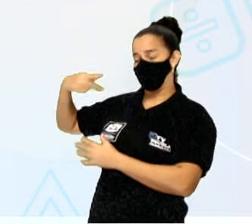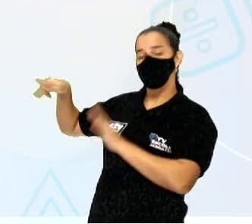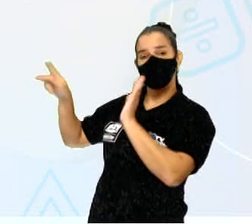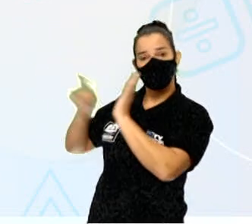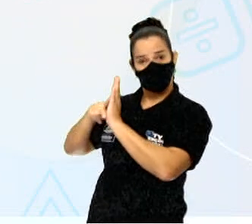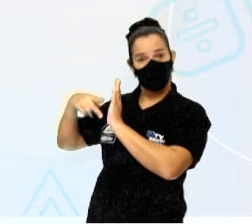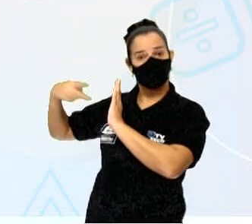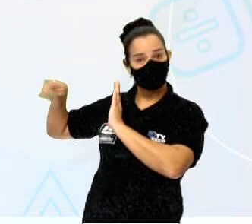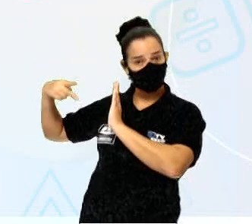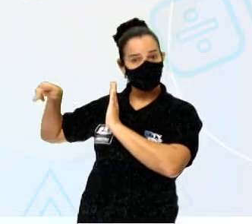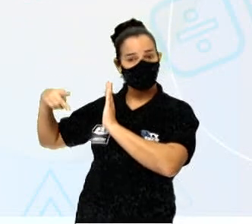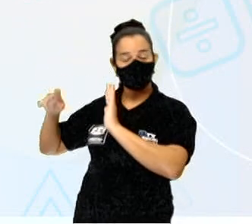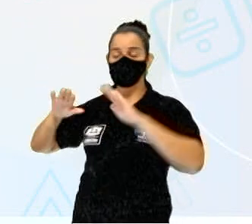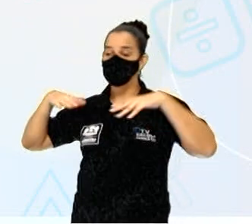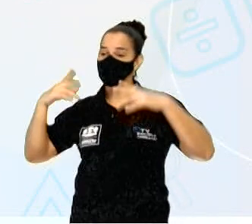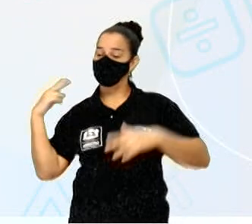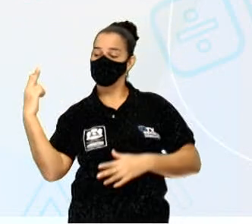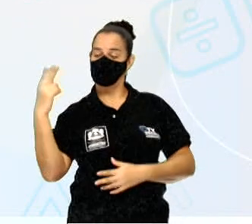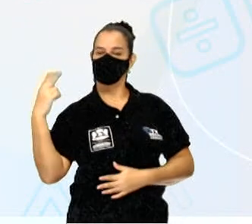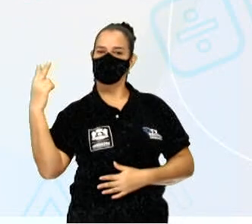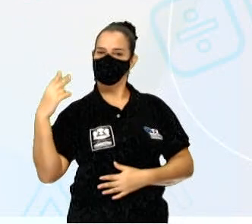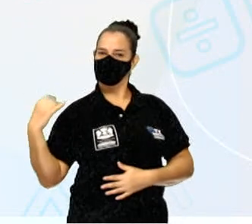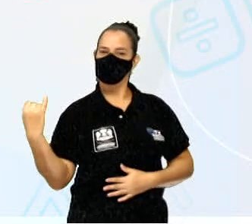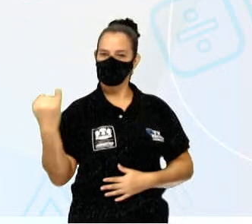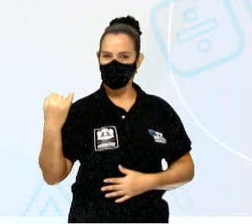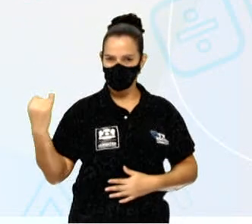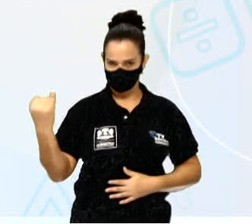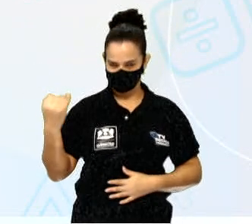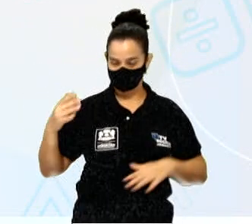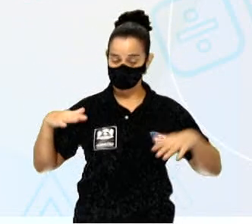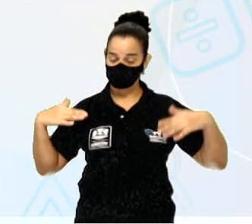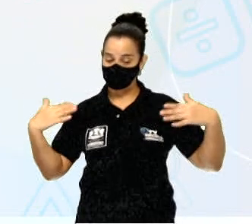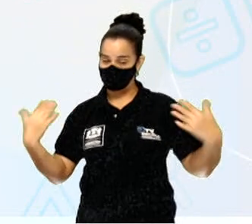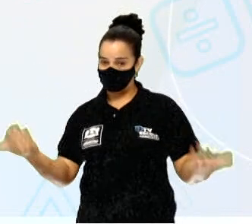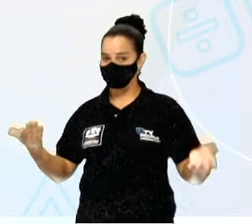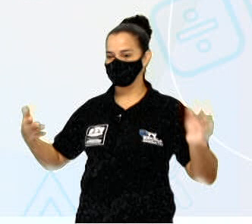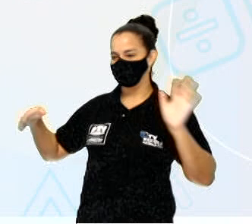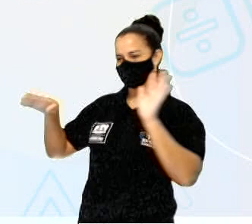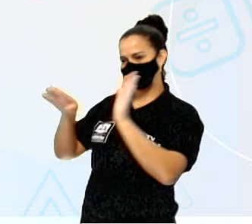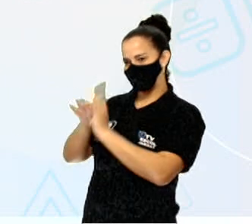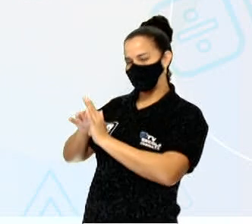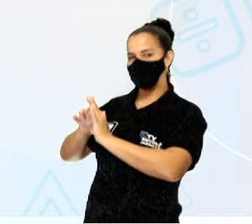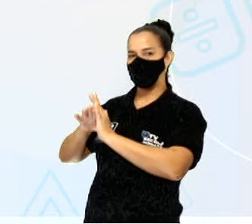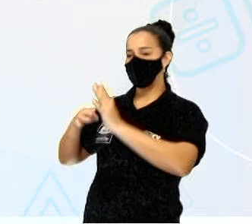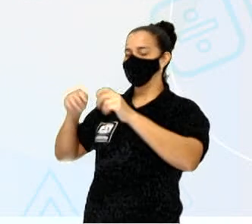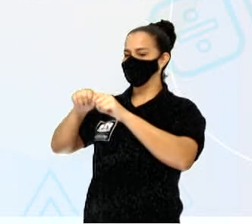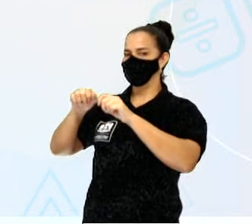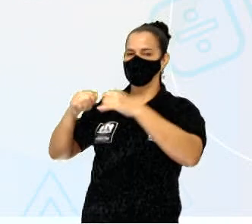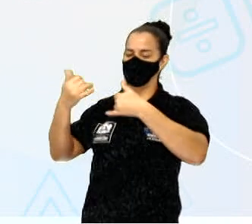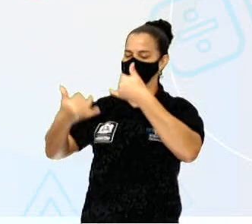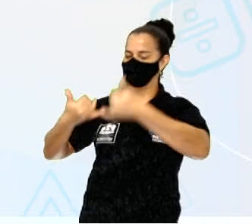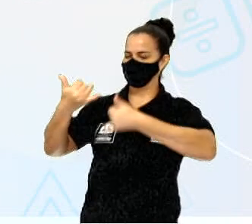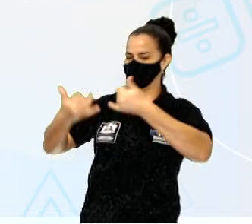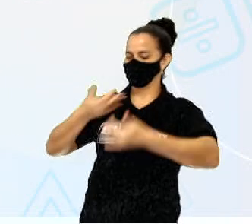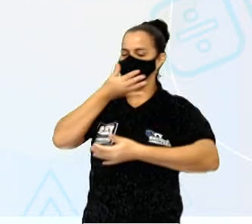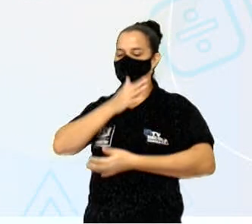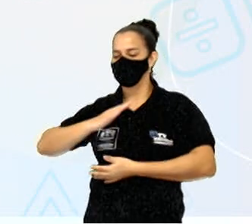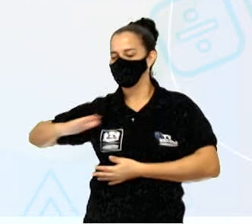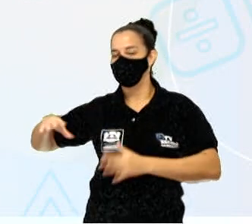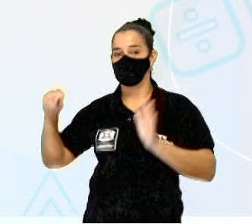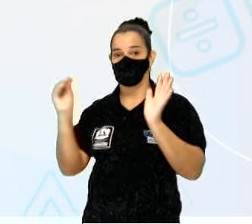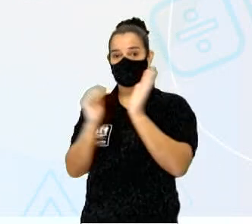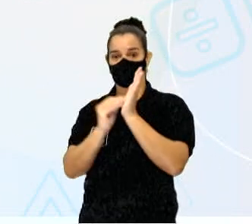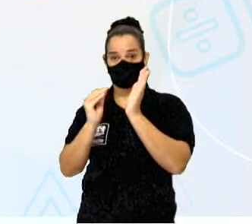seus valores fundamentais. Assim que lhe ocorreu uma brincadeira para as crianças, ele colocou